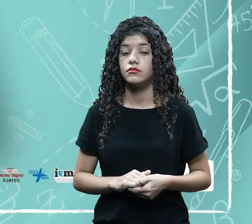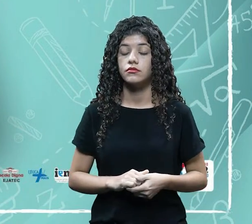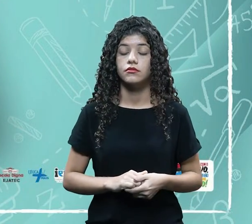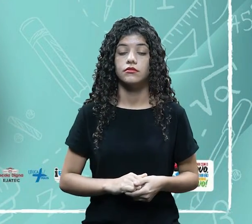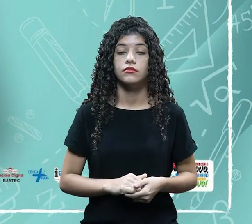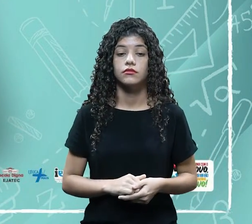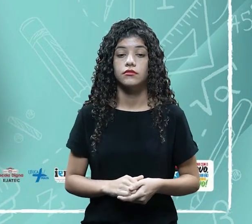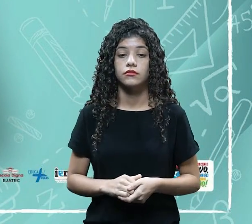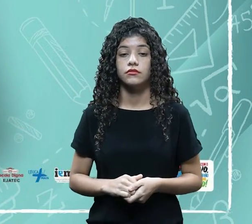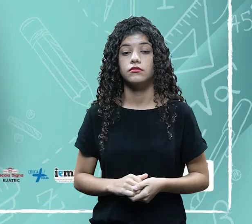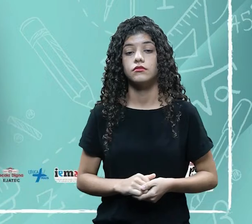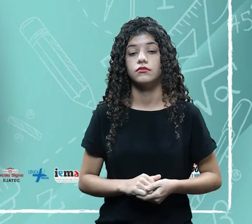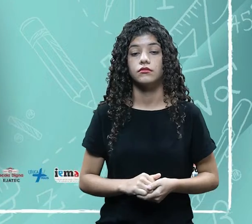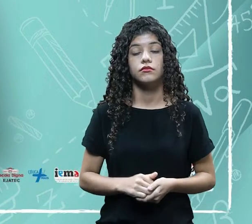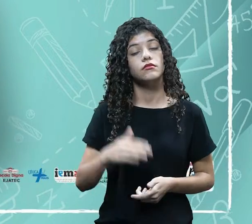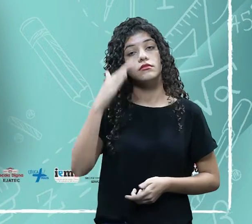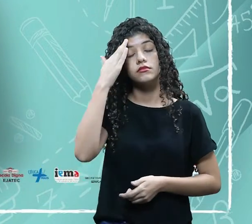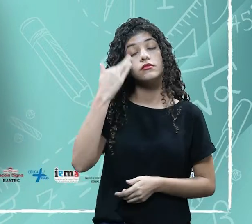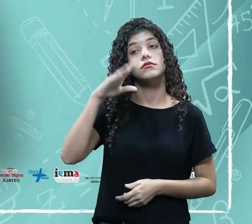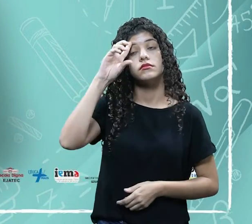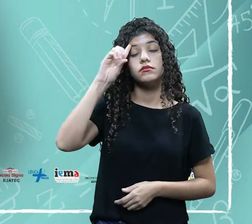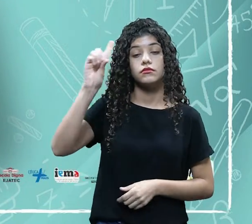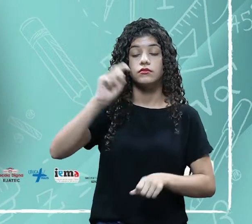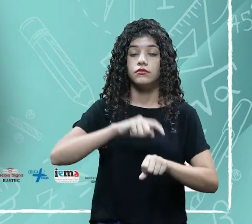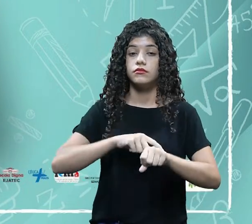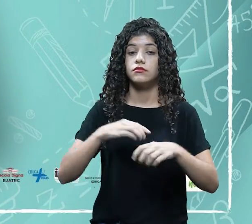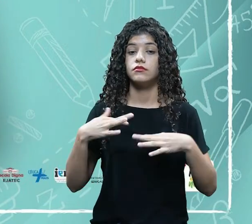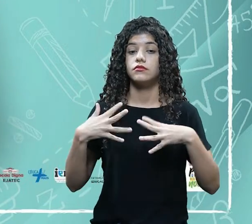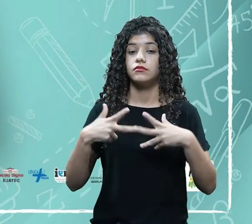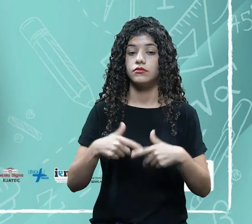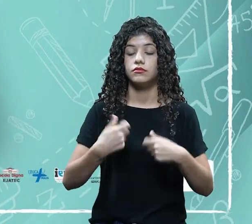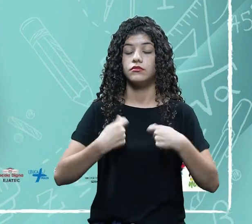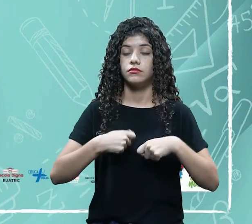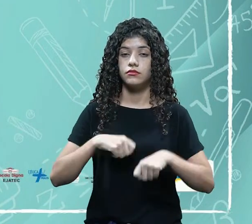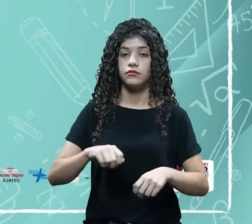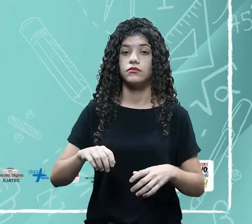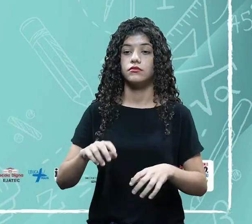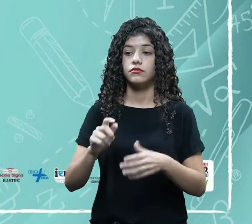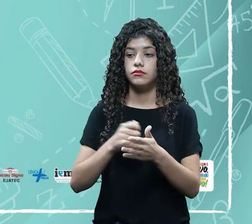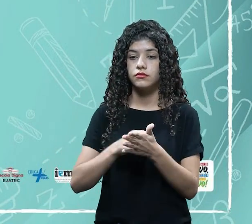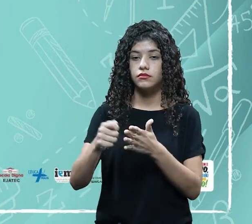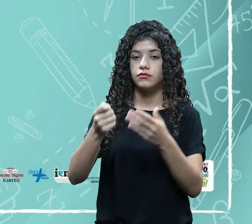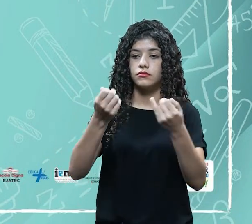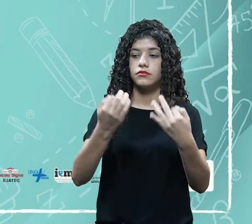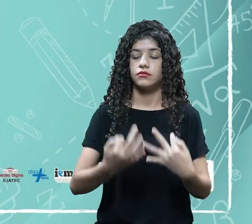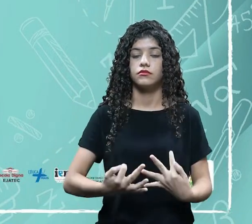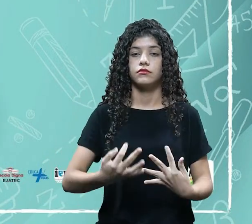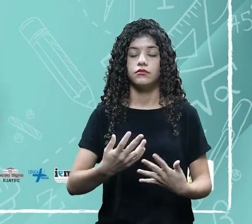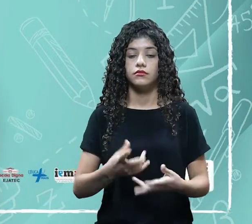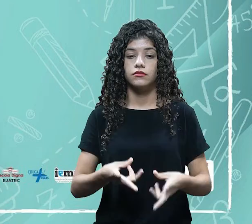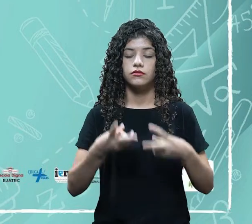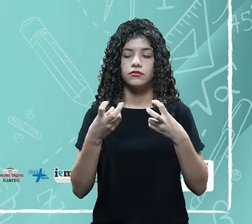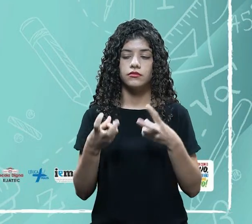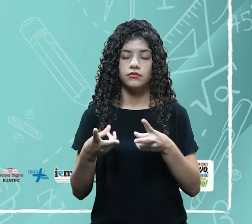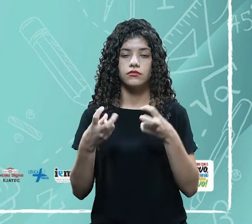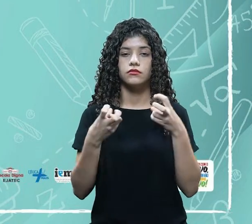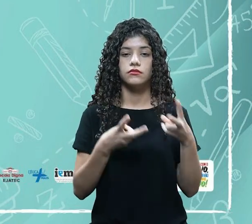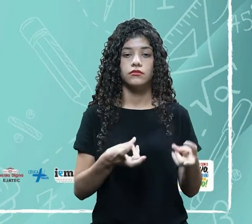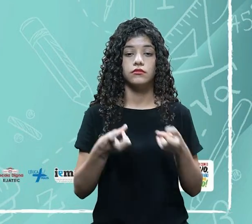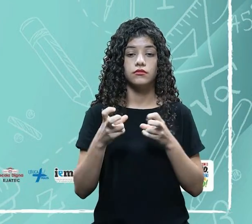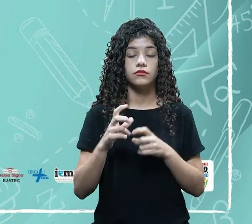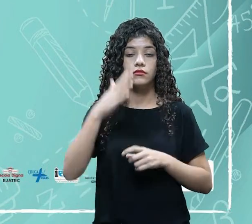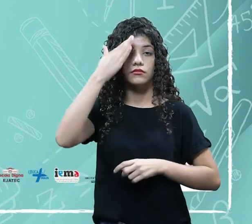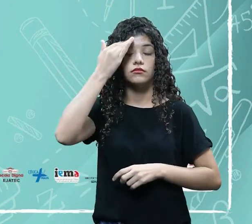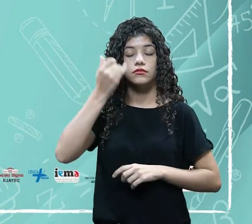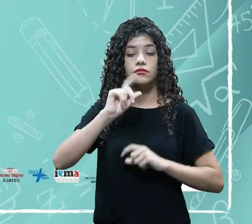não recebeu. Se ele recebeu, eu vou saber o dia, a hora, né, e quem de fato recebeu aquele documento. Então, eu consigo identificar, né,